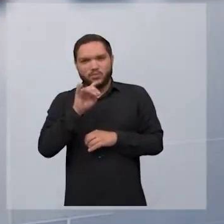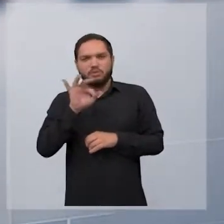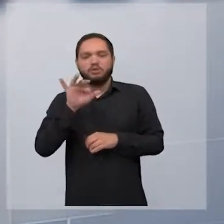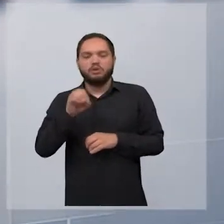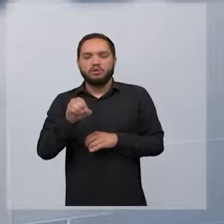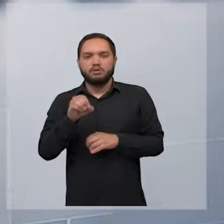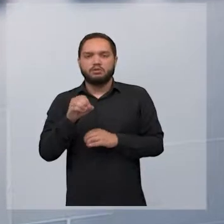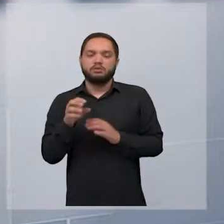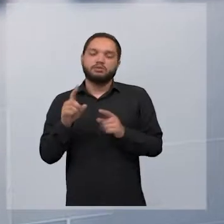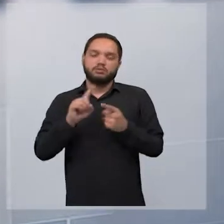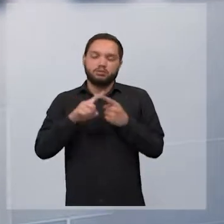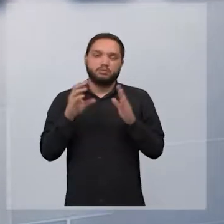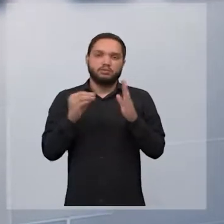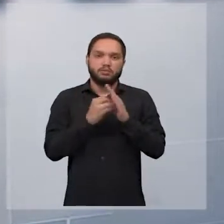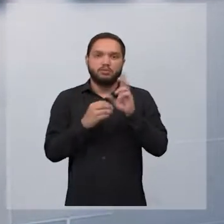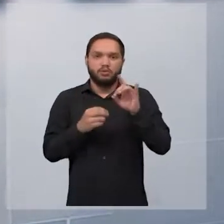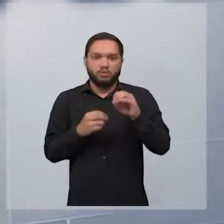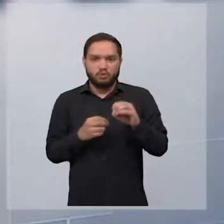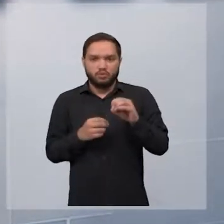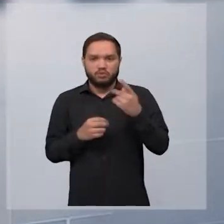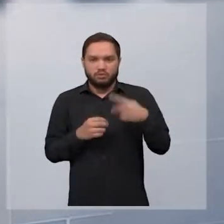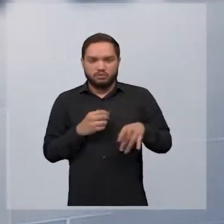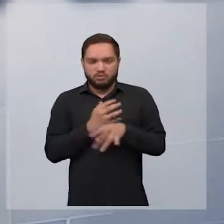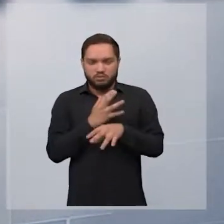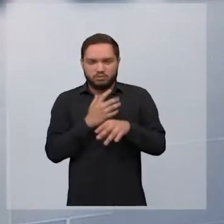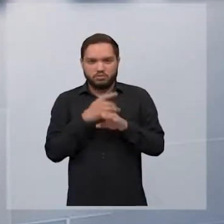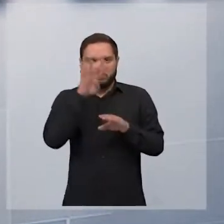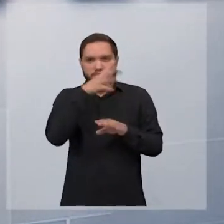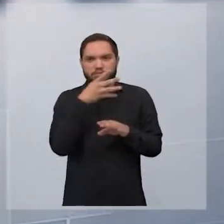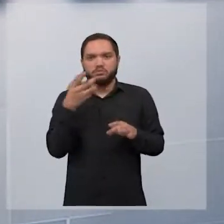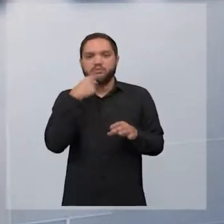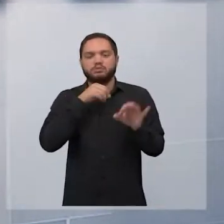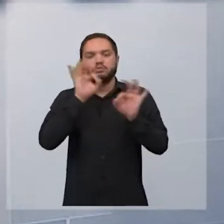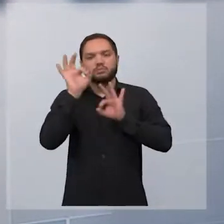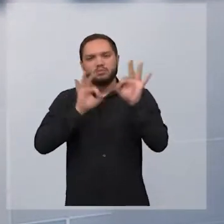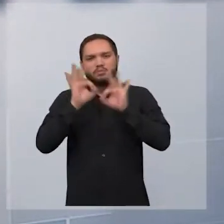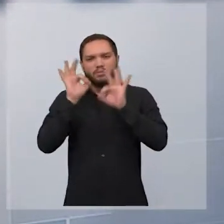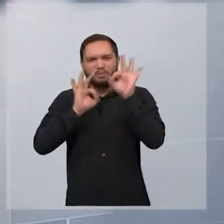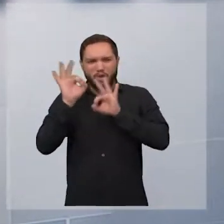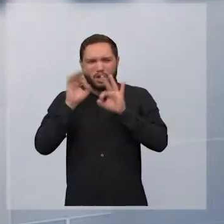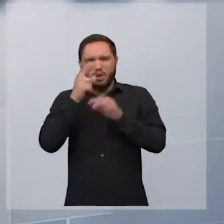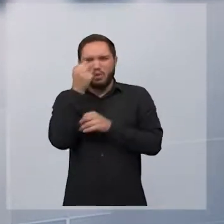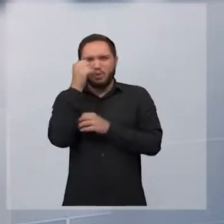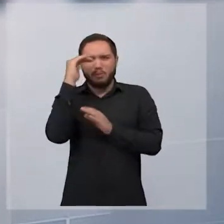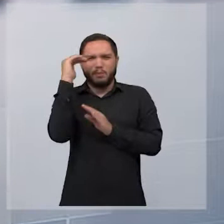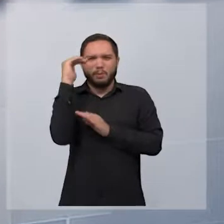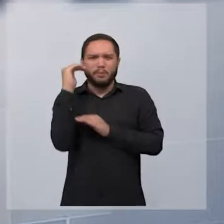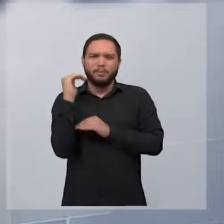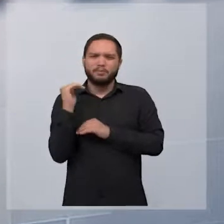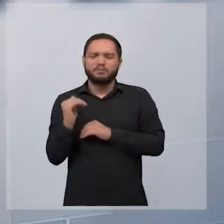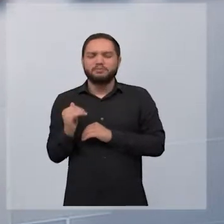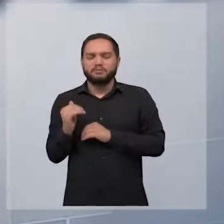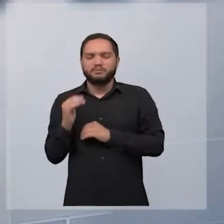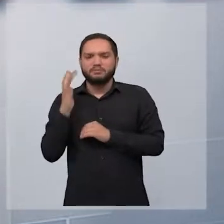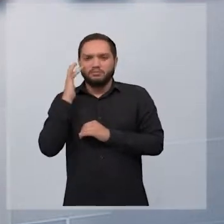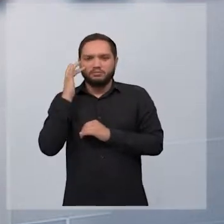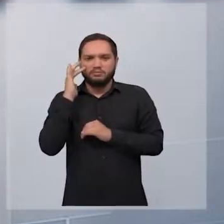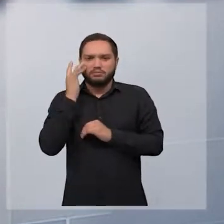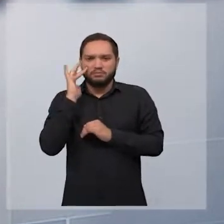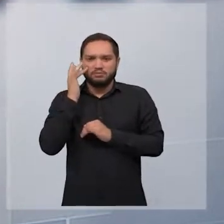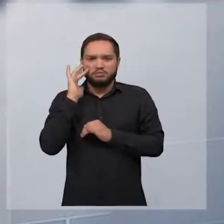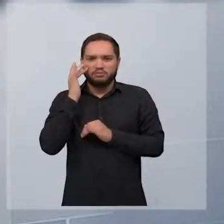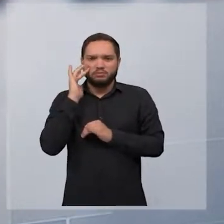Cidade em tabelas, que quem preparou aqueles cálculos, eu não tenho dúvida que foi da pura técnica pela técnica